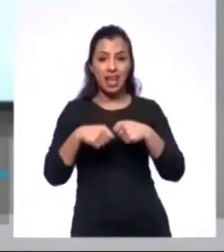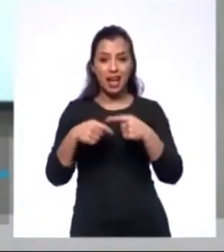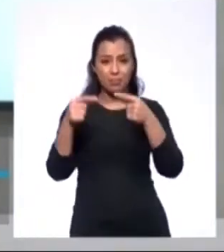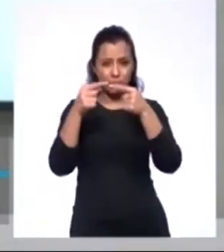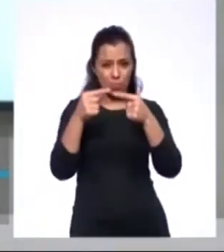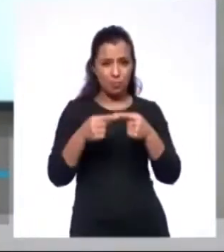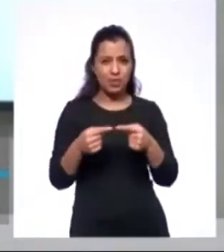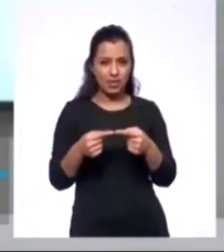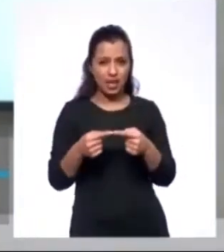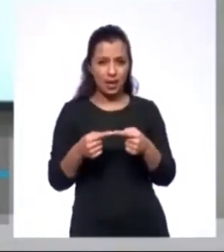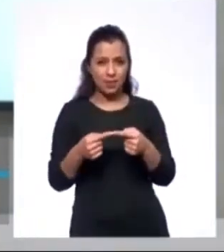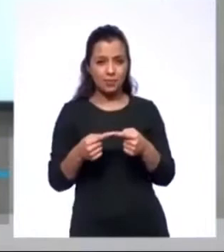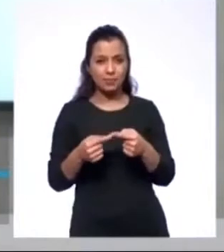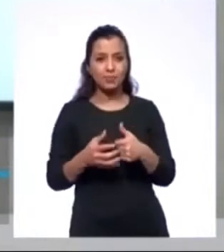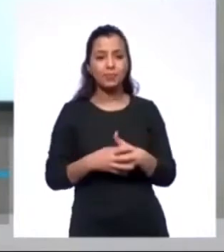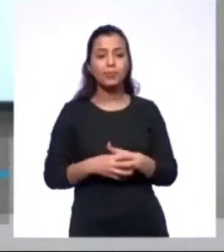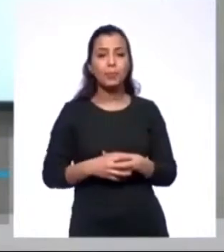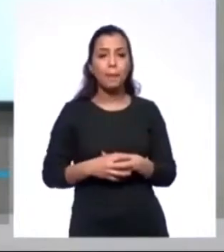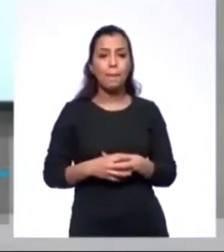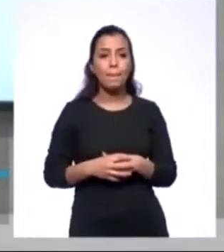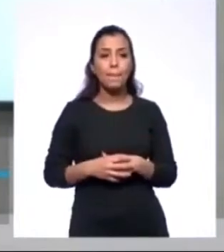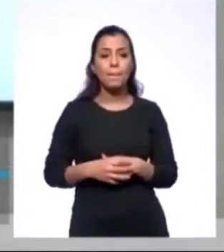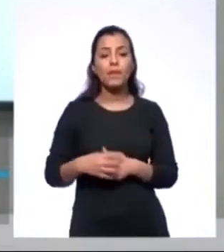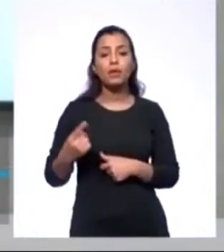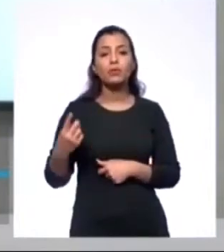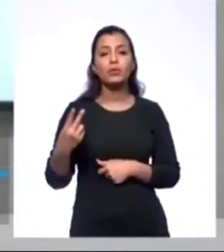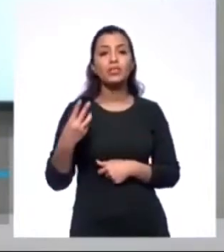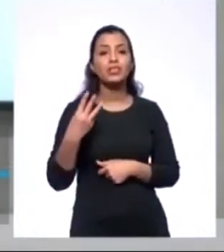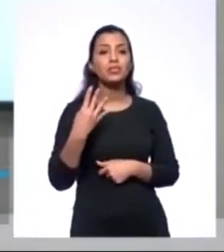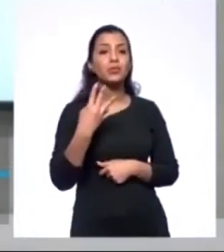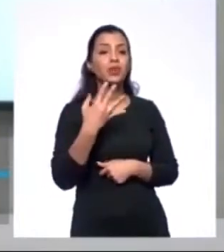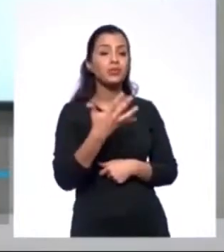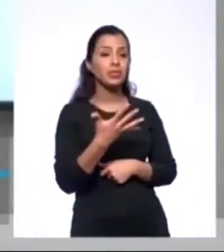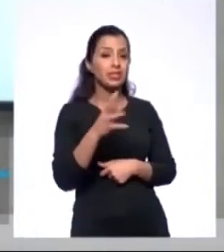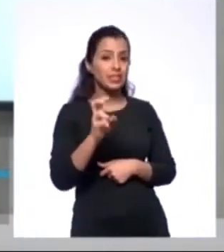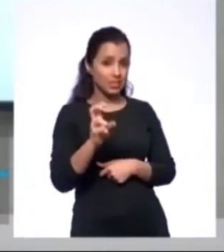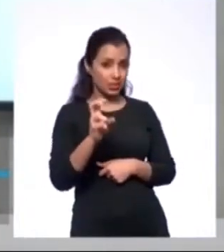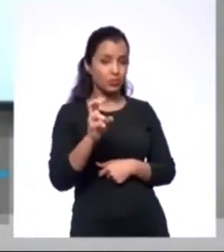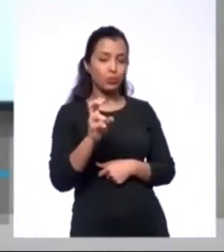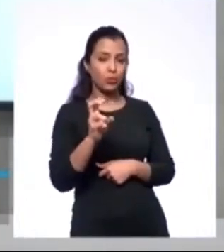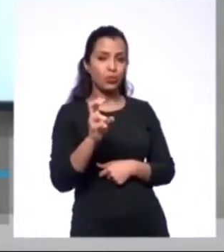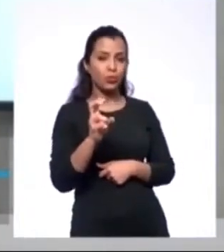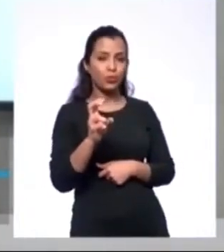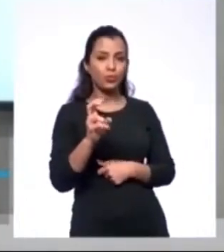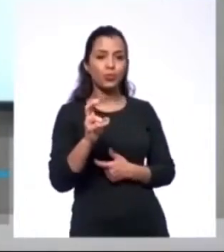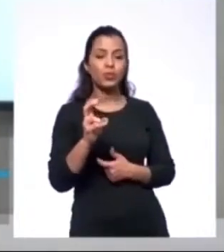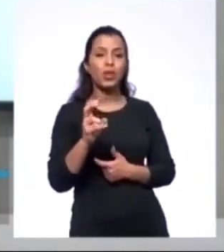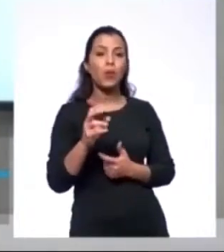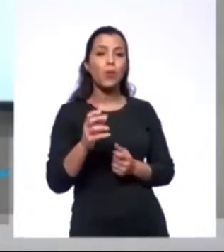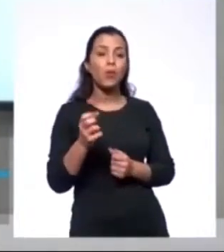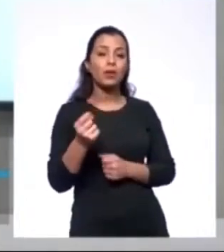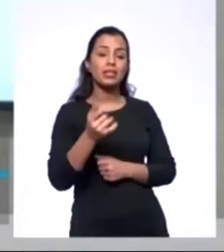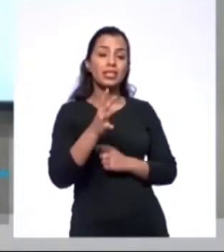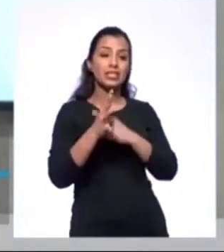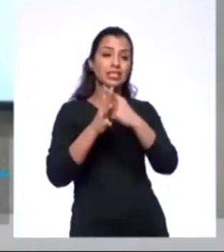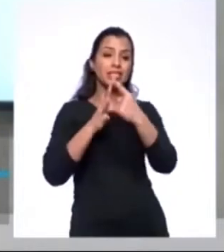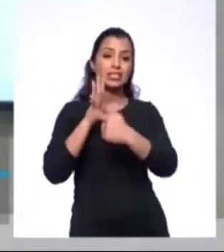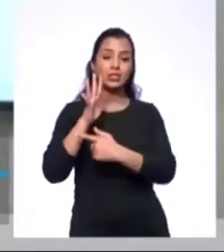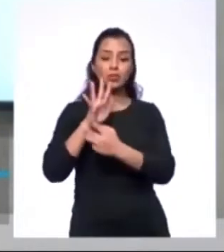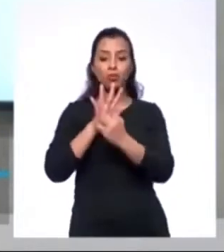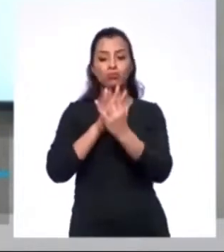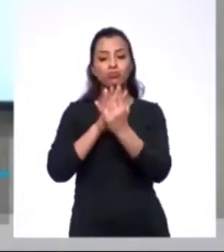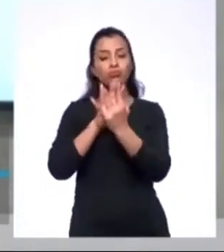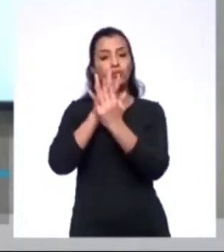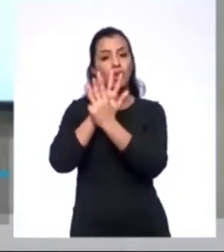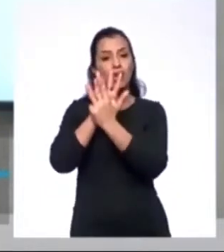possibilidades com os algarismos 1 2 3 4 5 quantos números de três algarismos você consegue montar